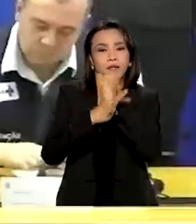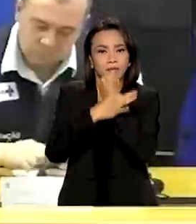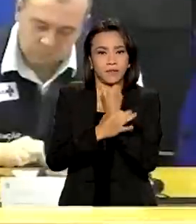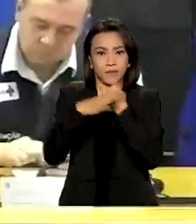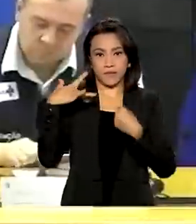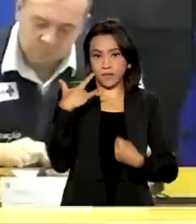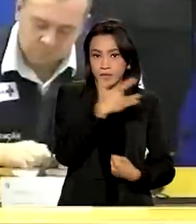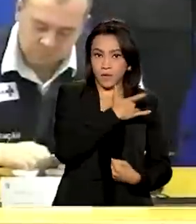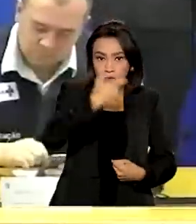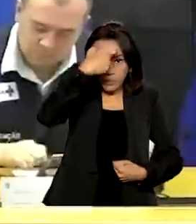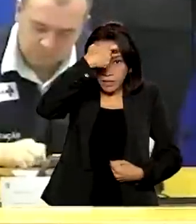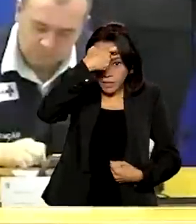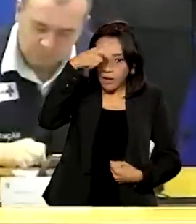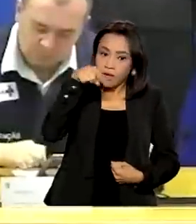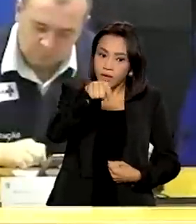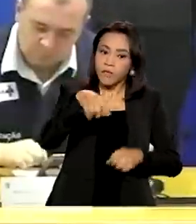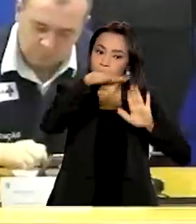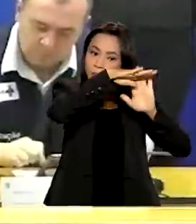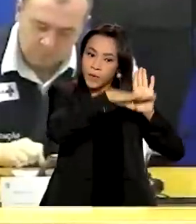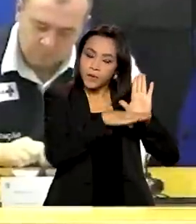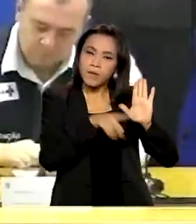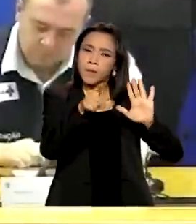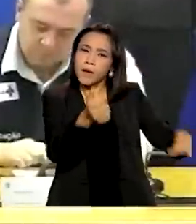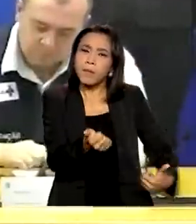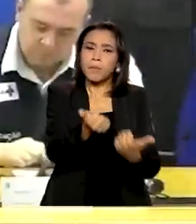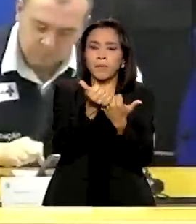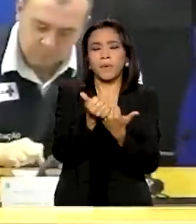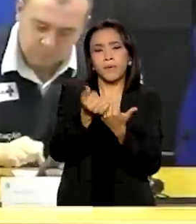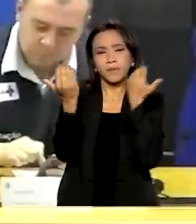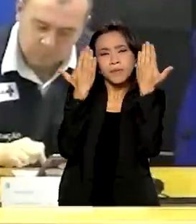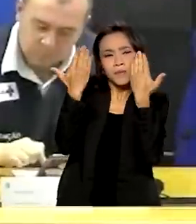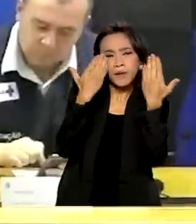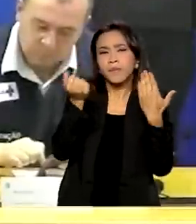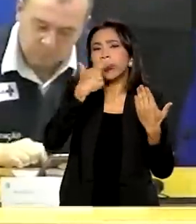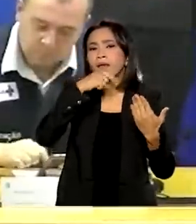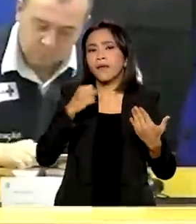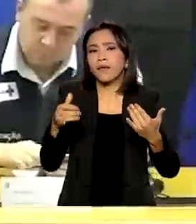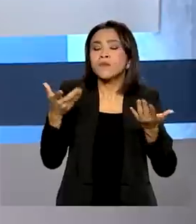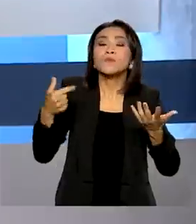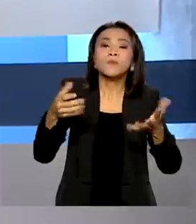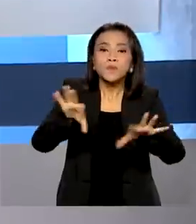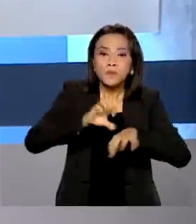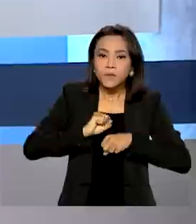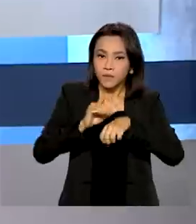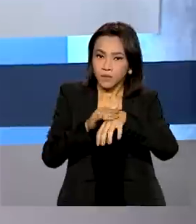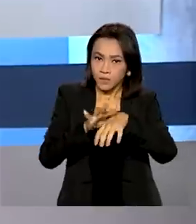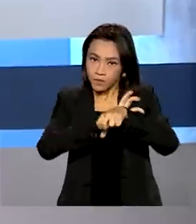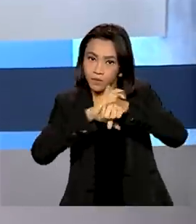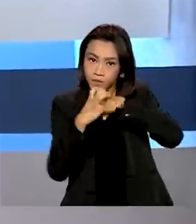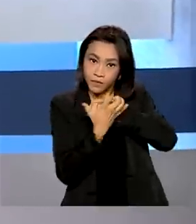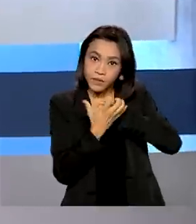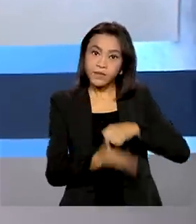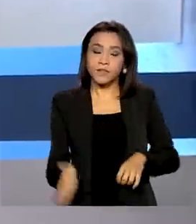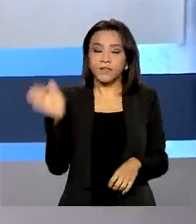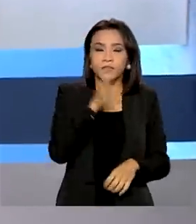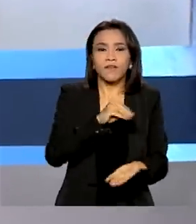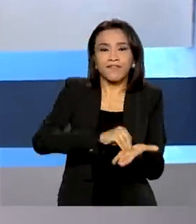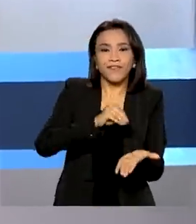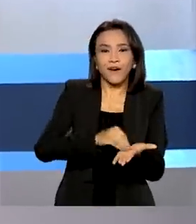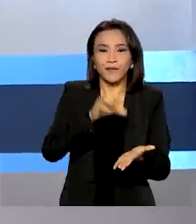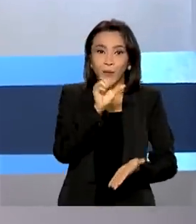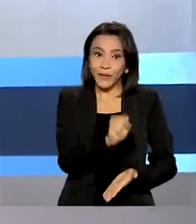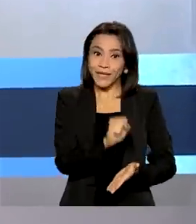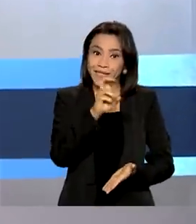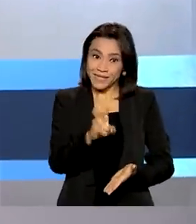Governo lança Linha Vida e apoio psicológico aos afetados pela Covid-19. E faltam 85 dias para